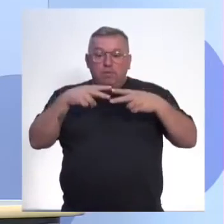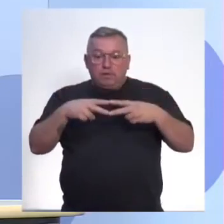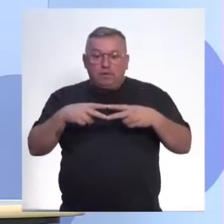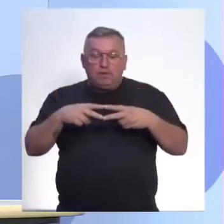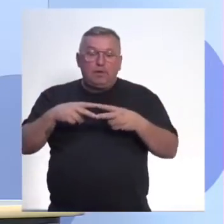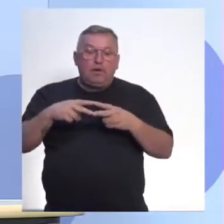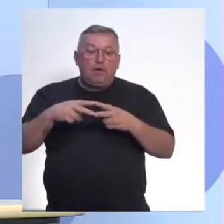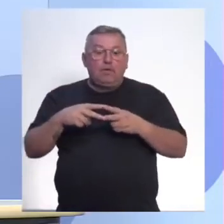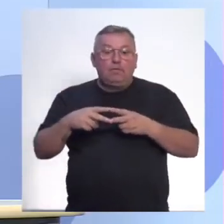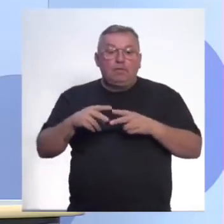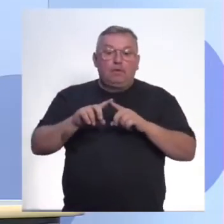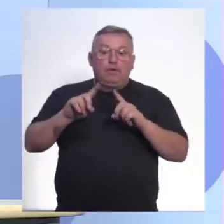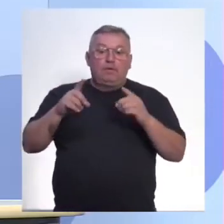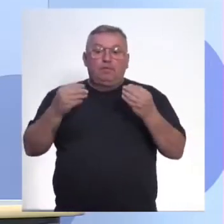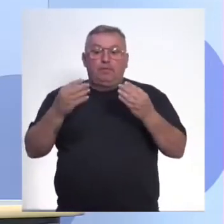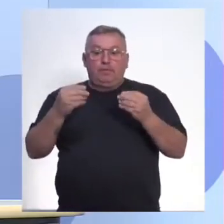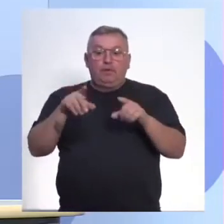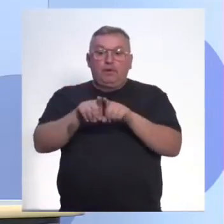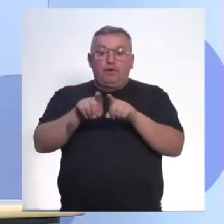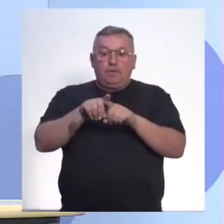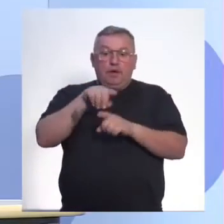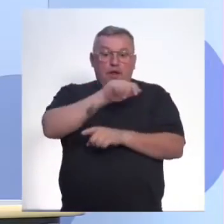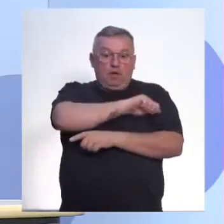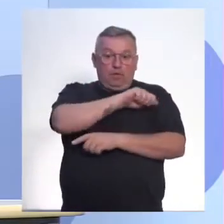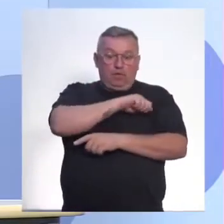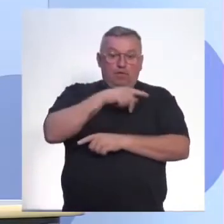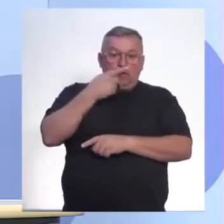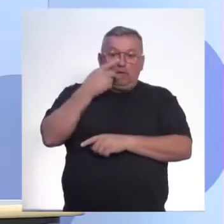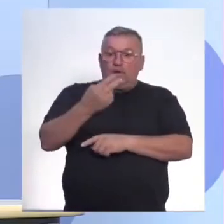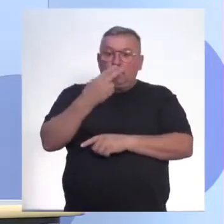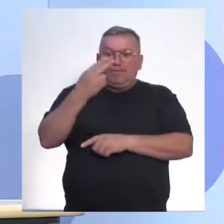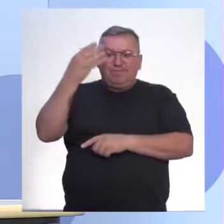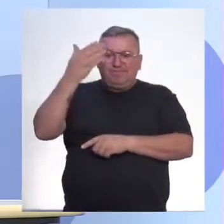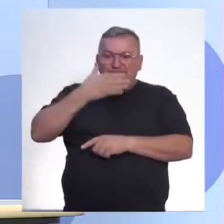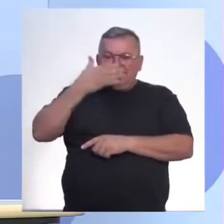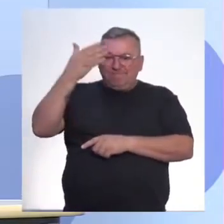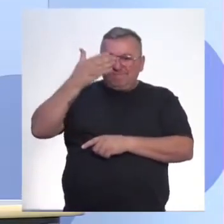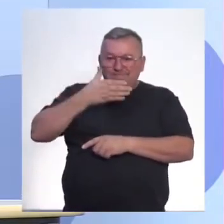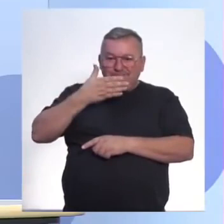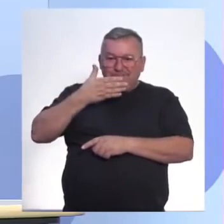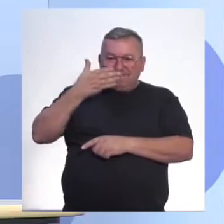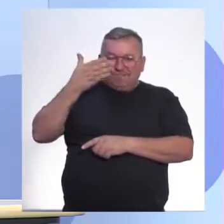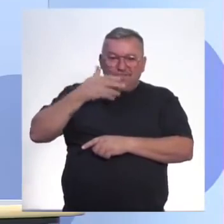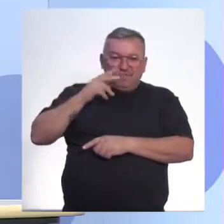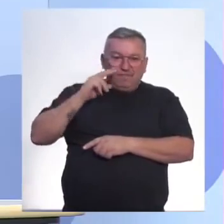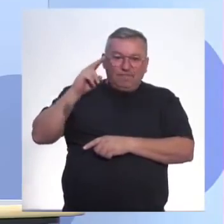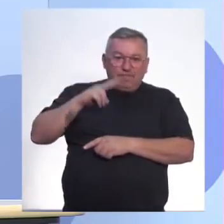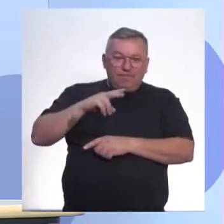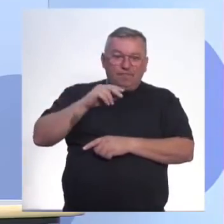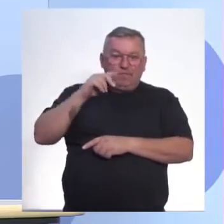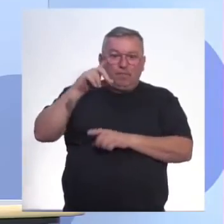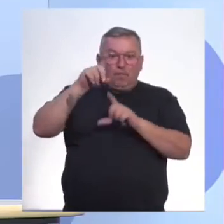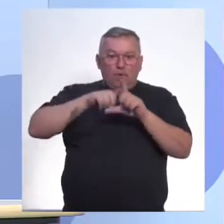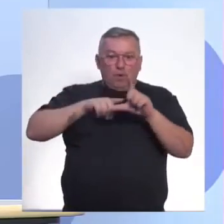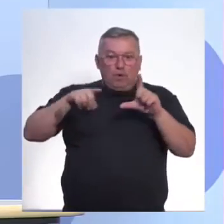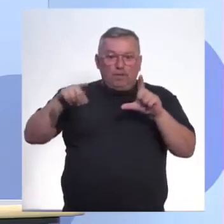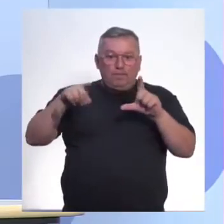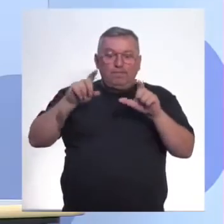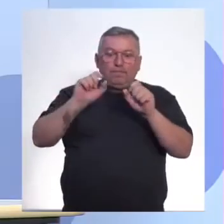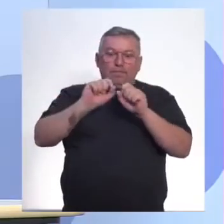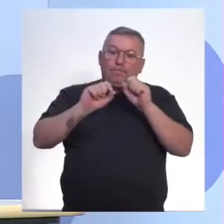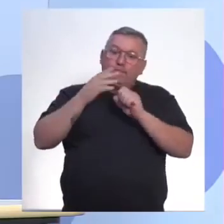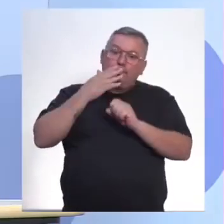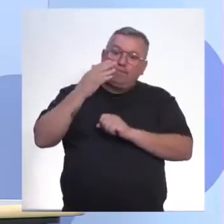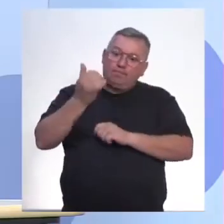Mas muitos alunos aqui falaram que não dá para enxergar, eles não conseguem ver o gráfico. Então, aí a gente pede